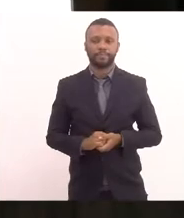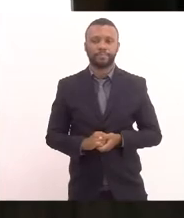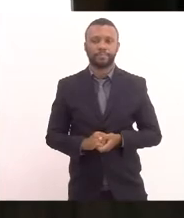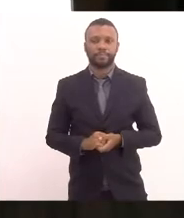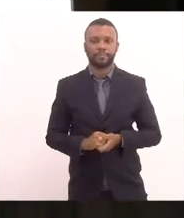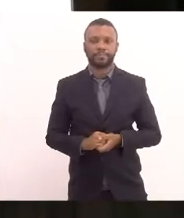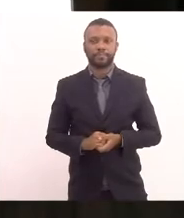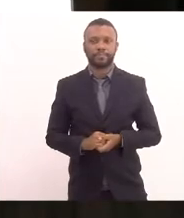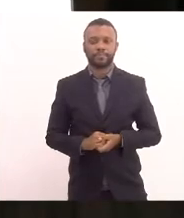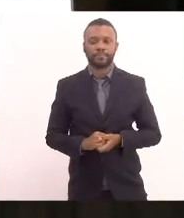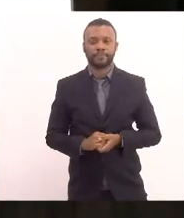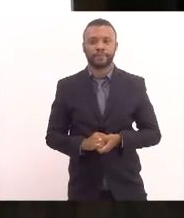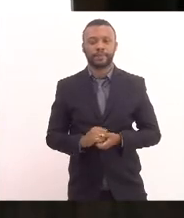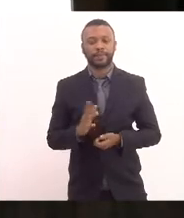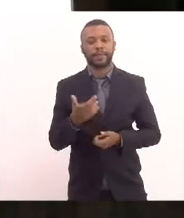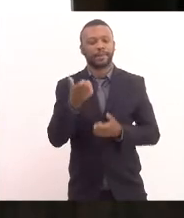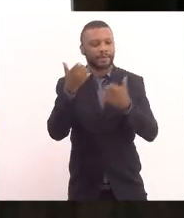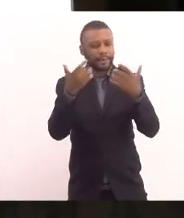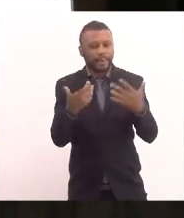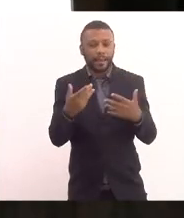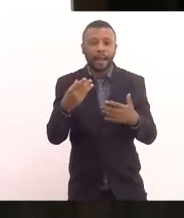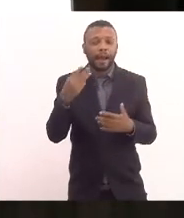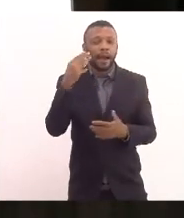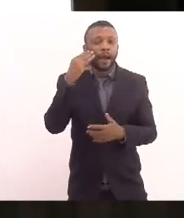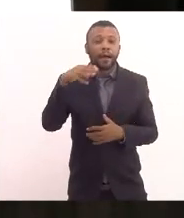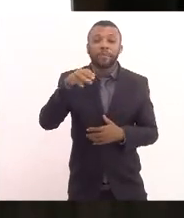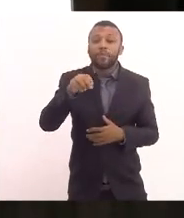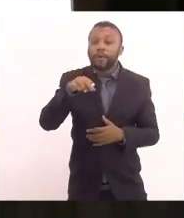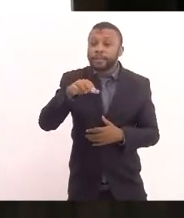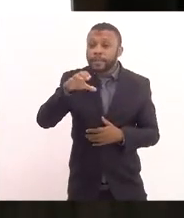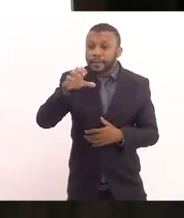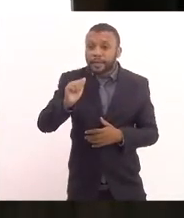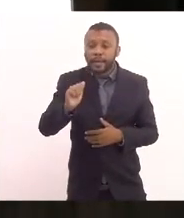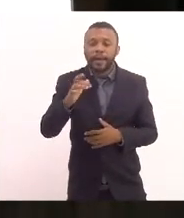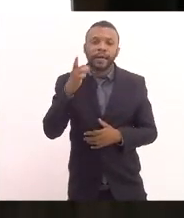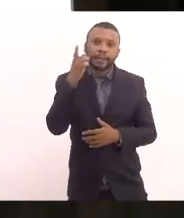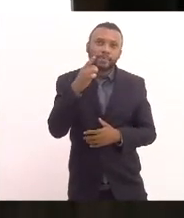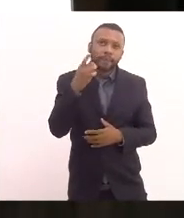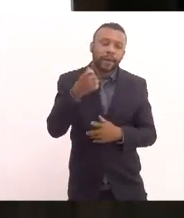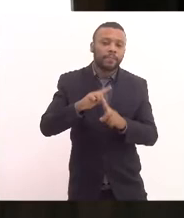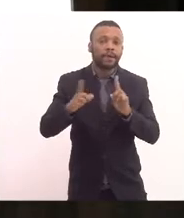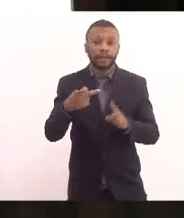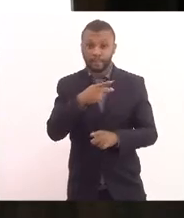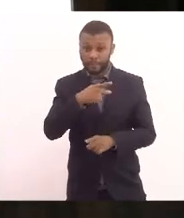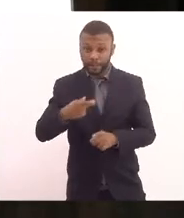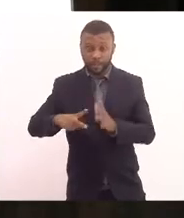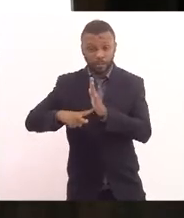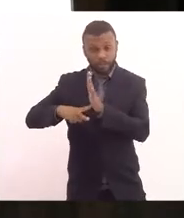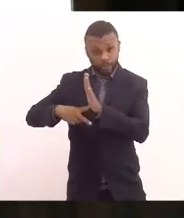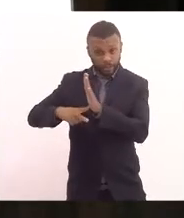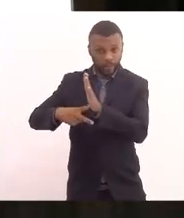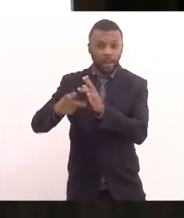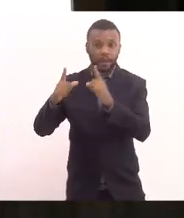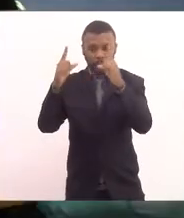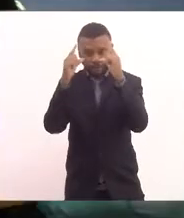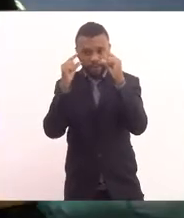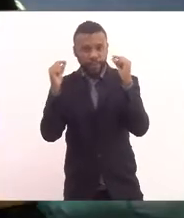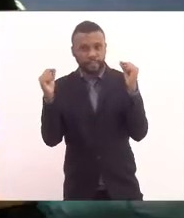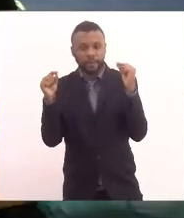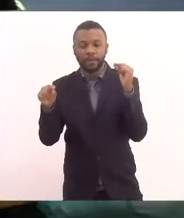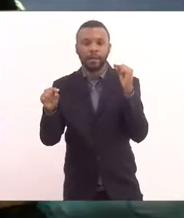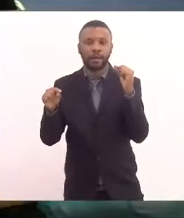A deputada, eu já ia falar que a Mônica Amada é deputada. A presidenta do Sindicato dos Enfermeiros